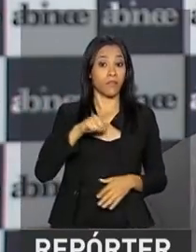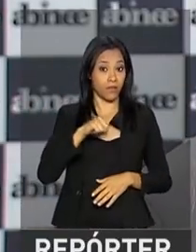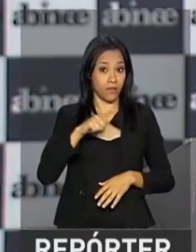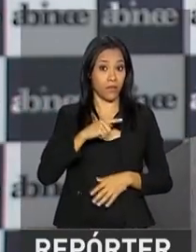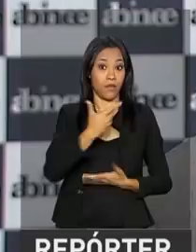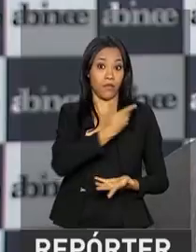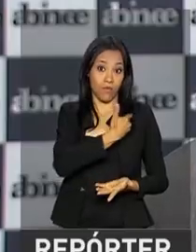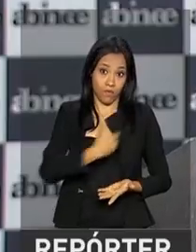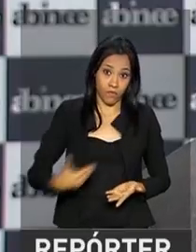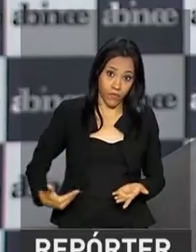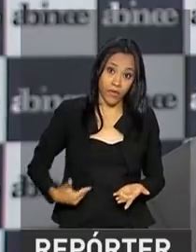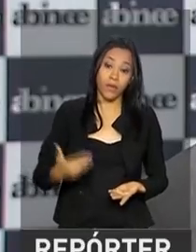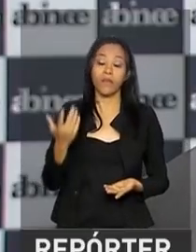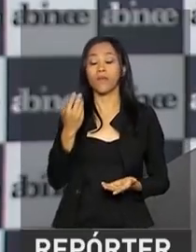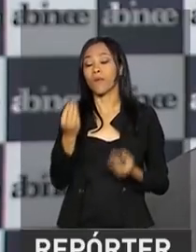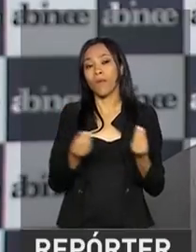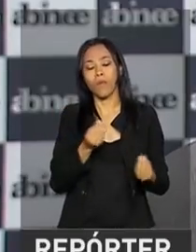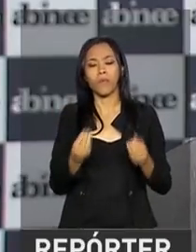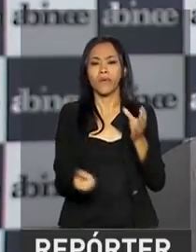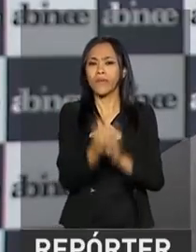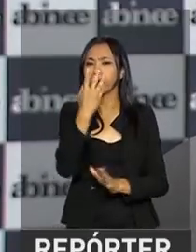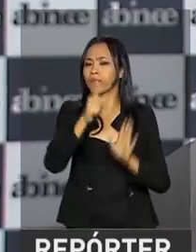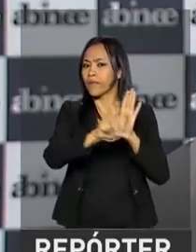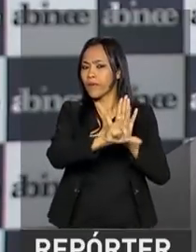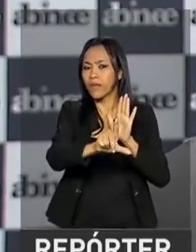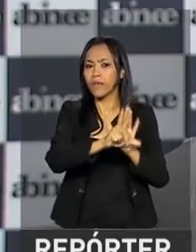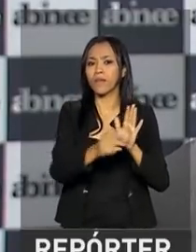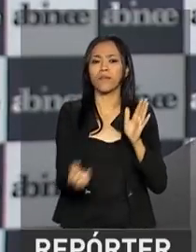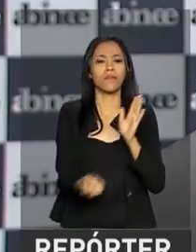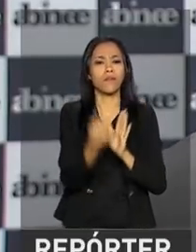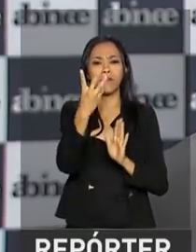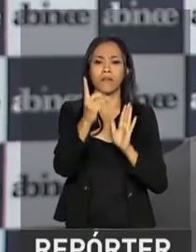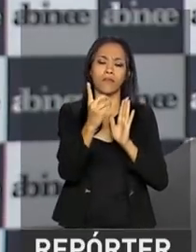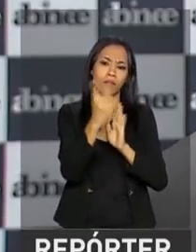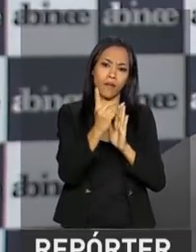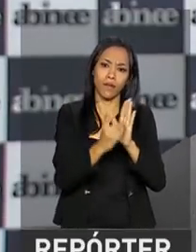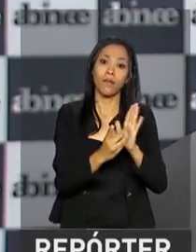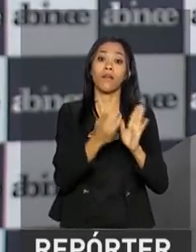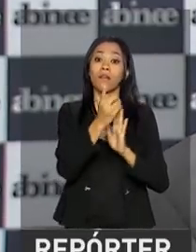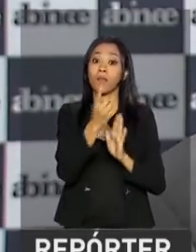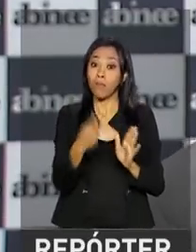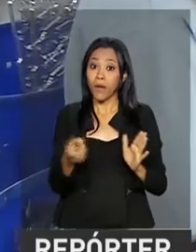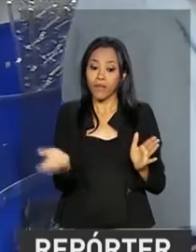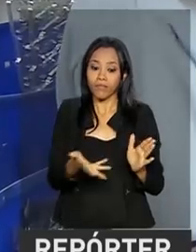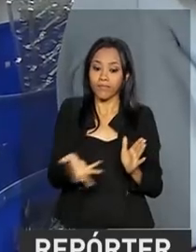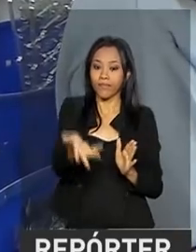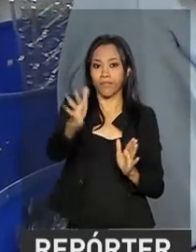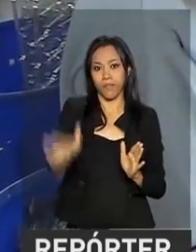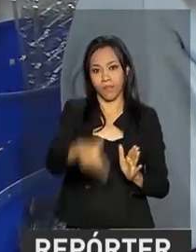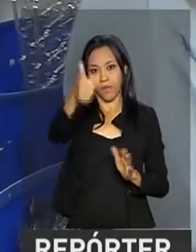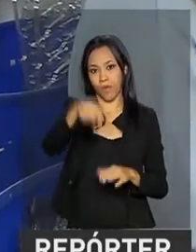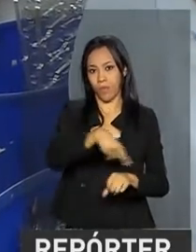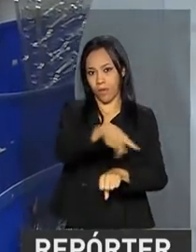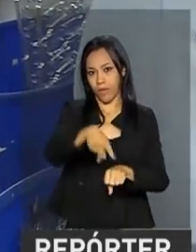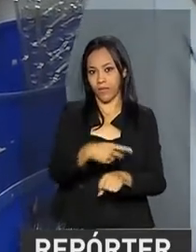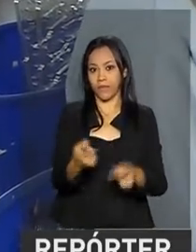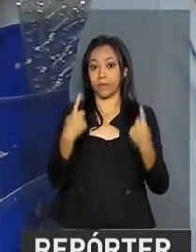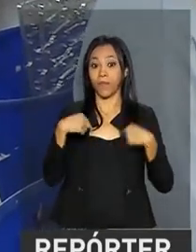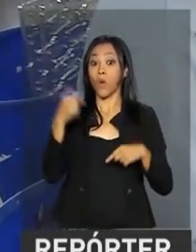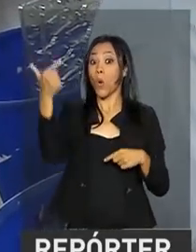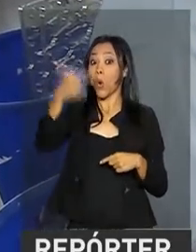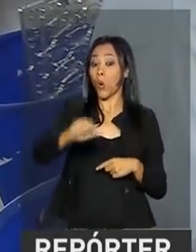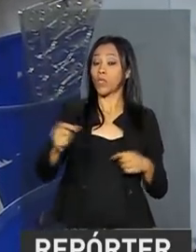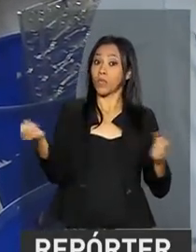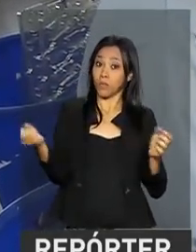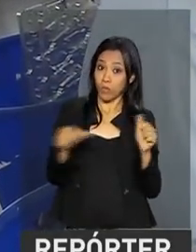e e que gleisi regulamentos para que a gente consiga efetivamente tornar o brasil muito mais ágil outra mudança tem a ver com a agilidade